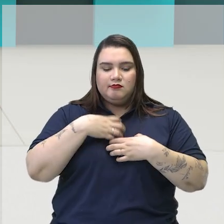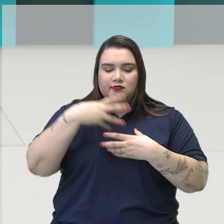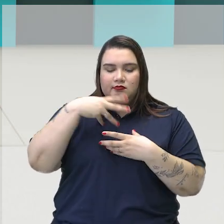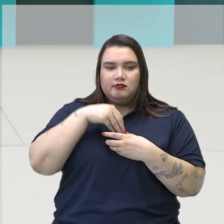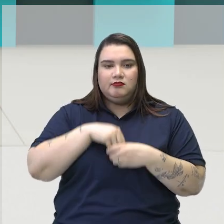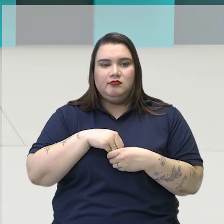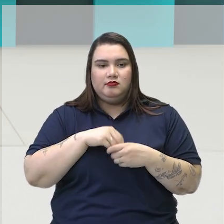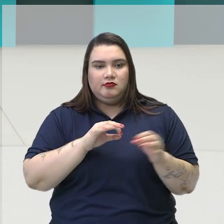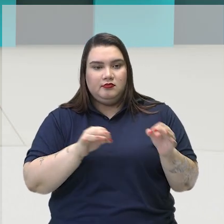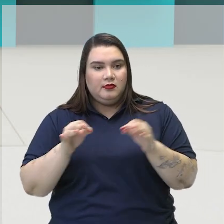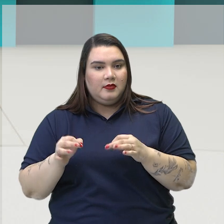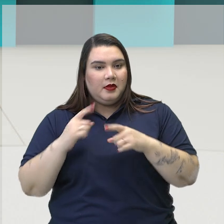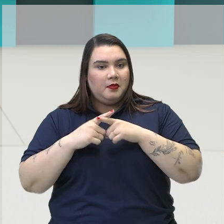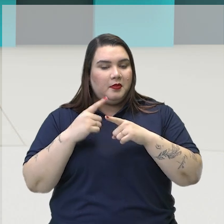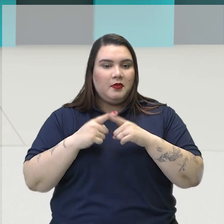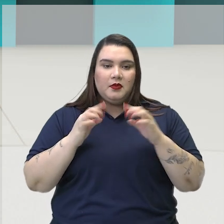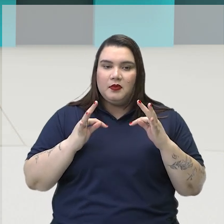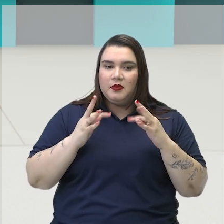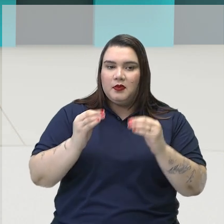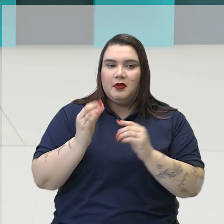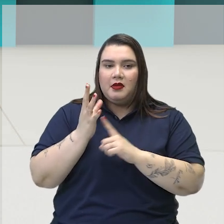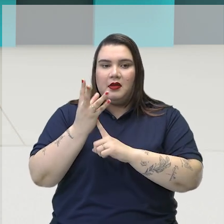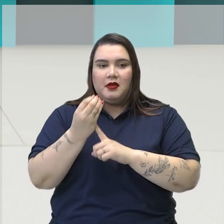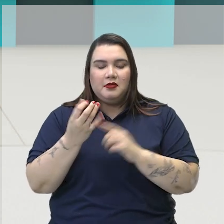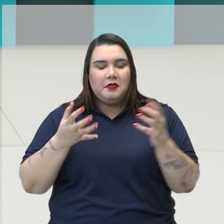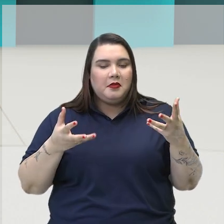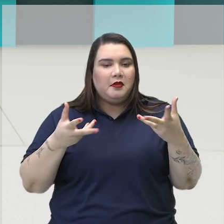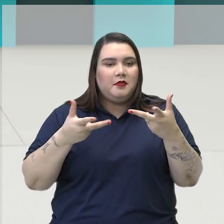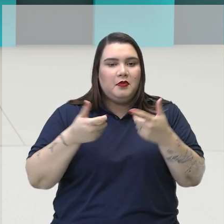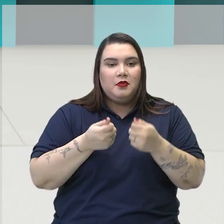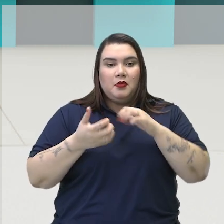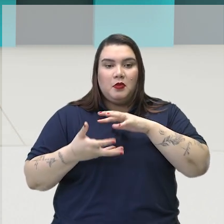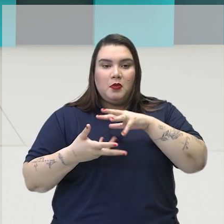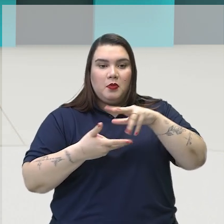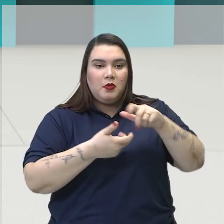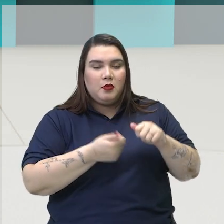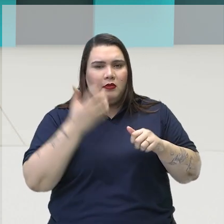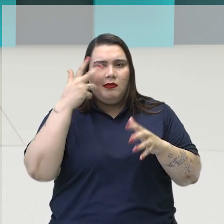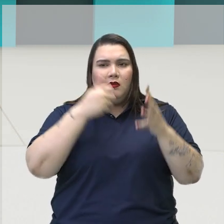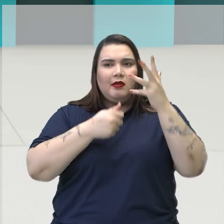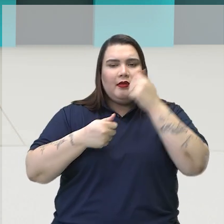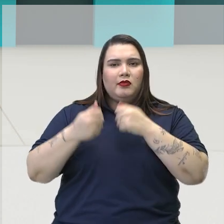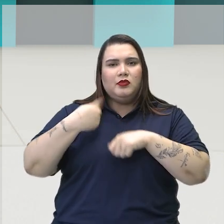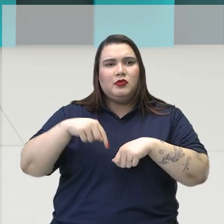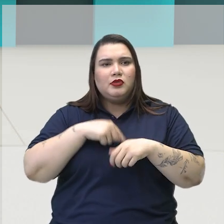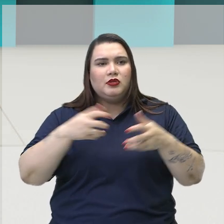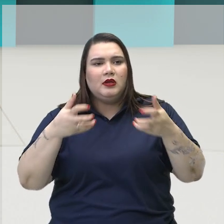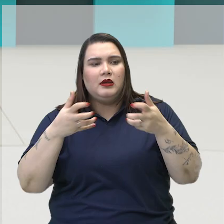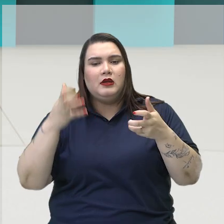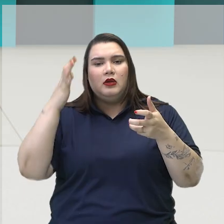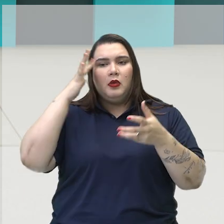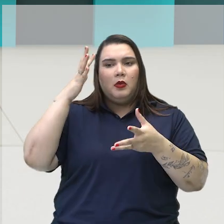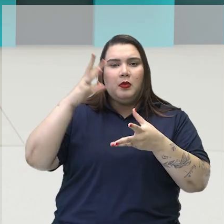você. Porque toda a arte, toda a beleza do mundo, tudo aquilo que buscamos significados e